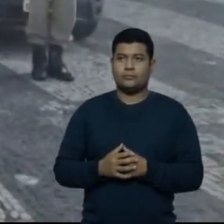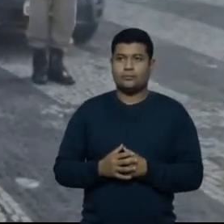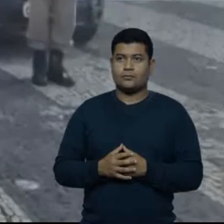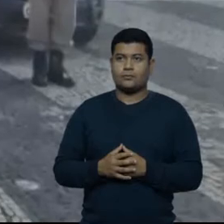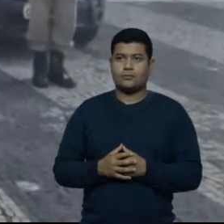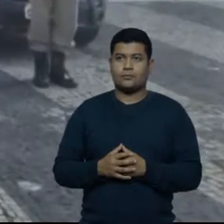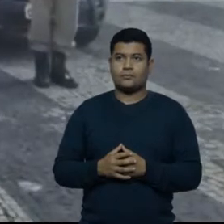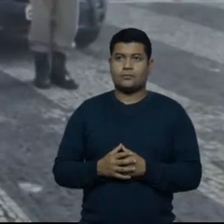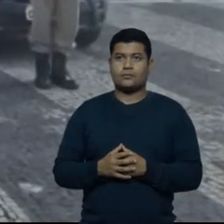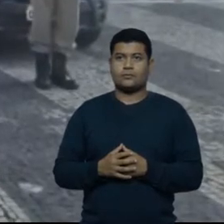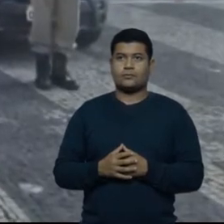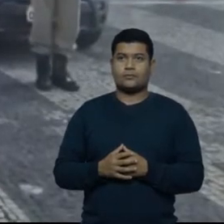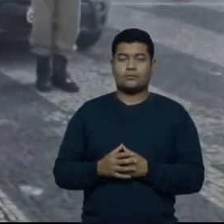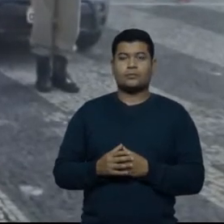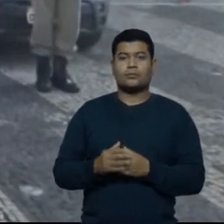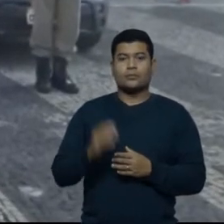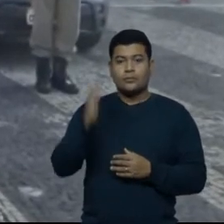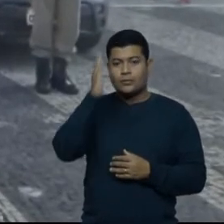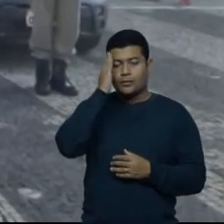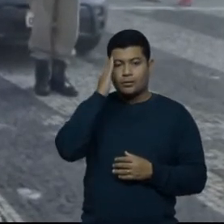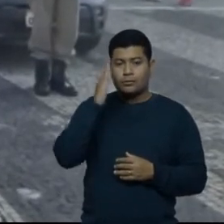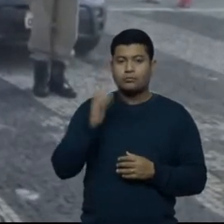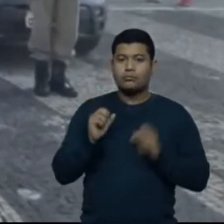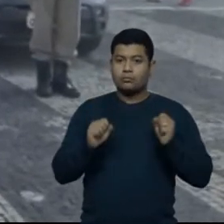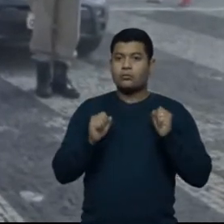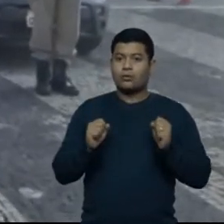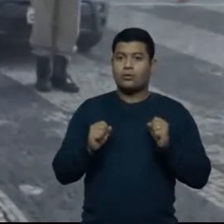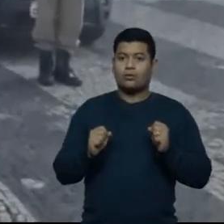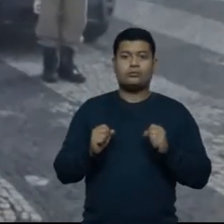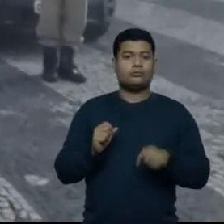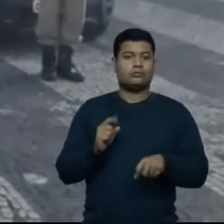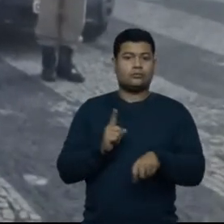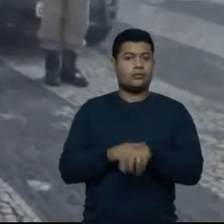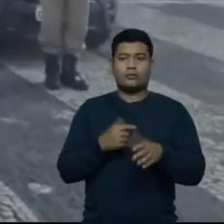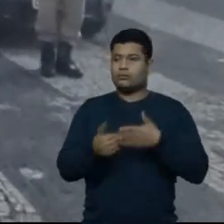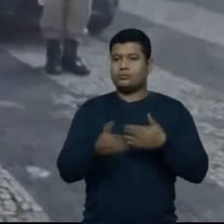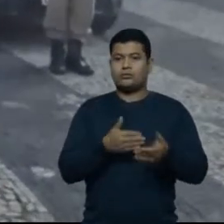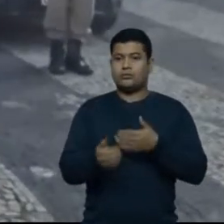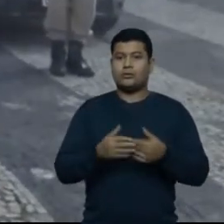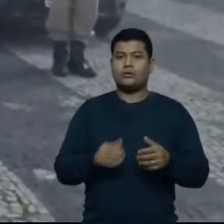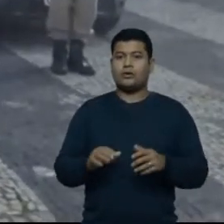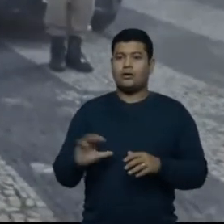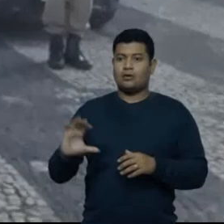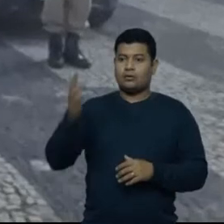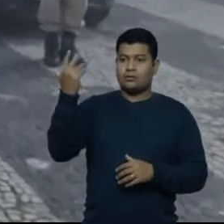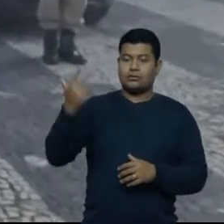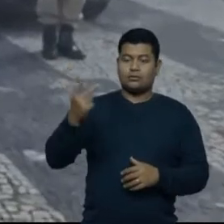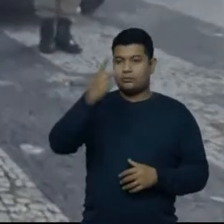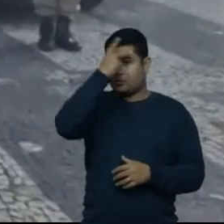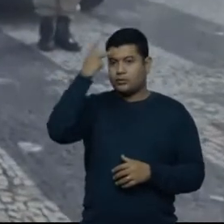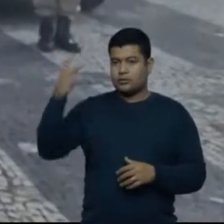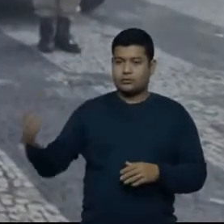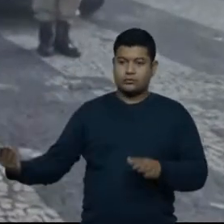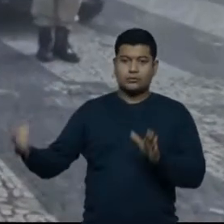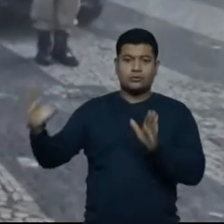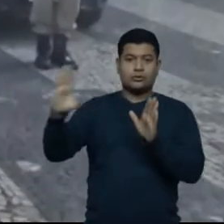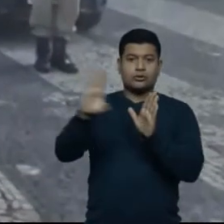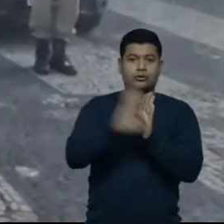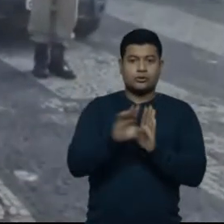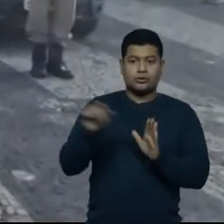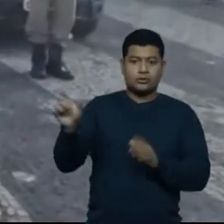sabendo que a qualquer momento estão num posto policial, vai chegar ali alguém mandado por